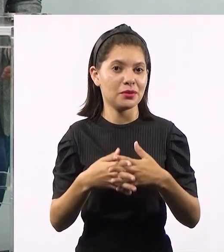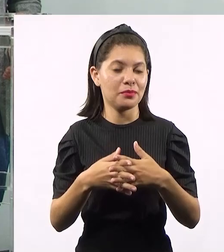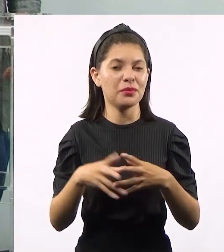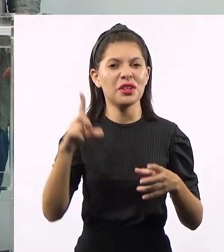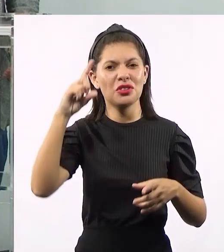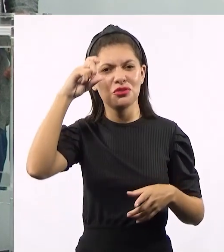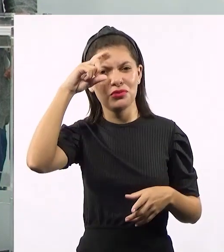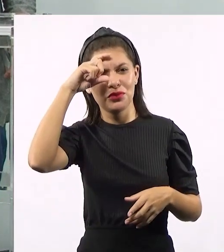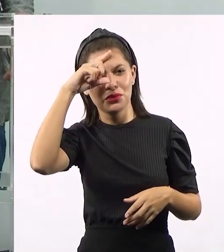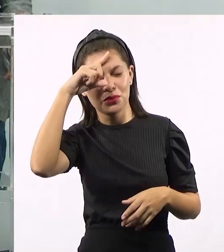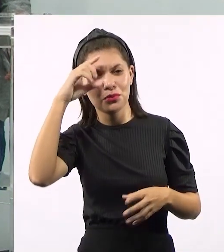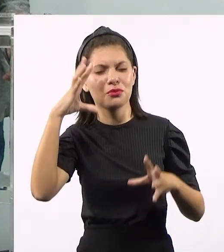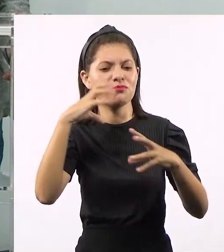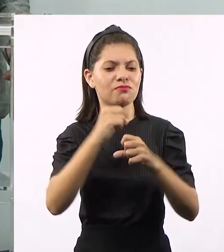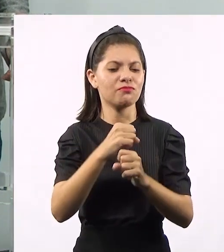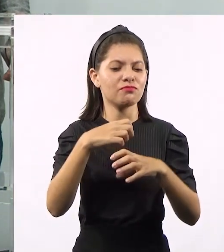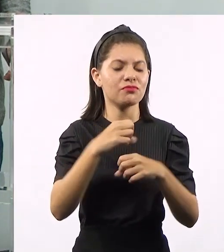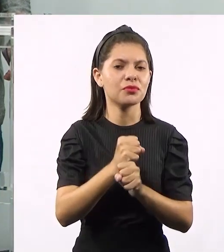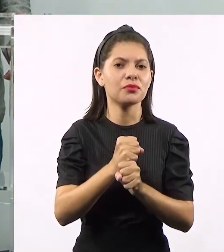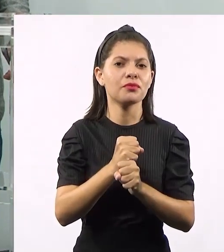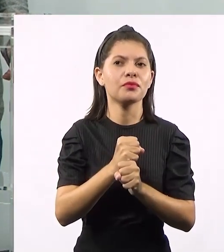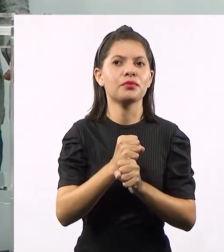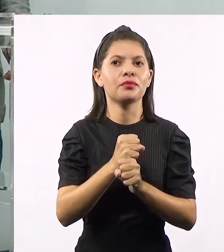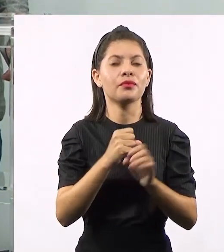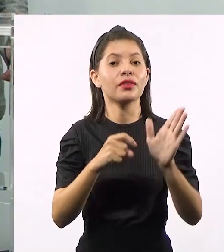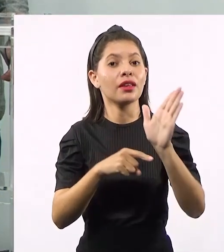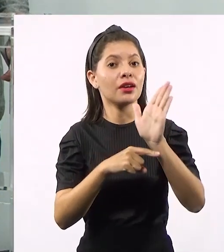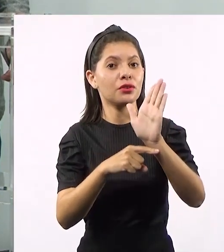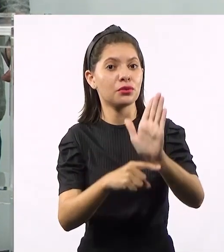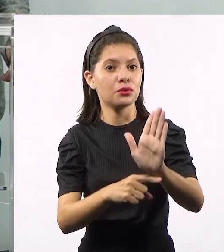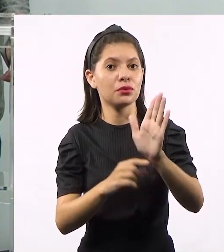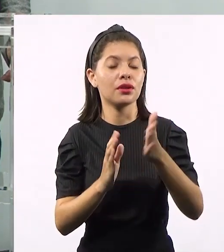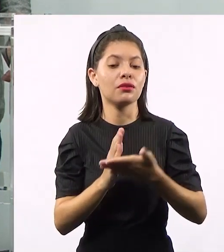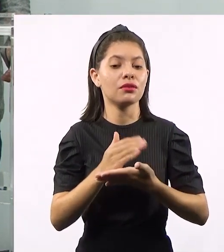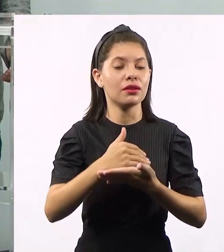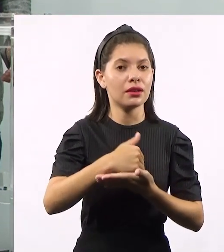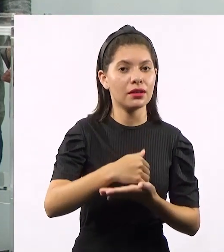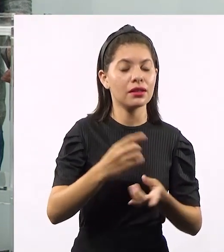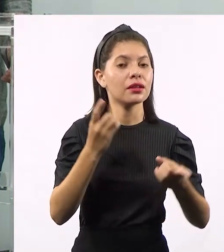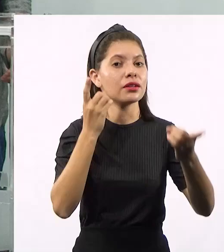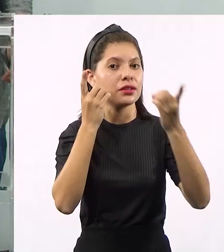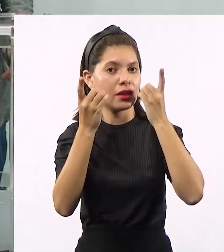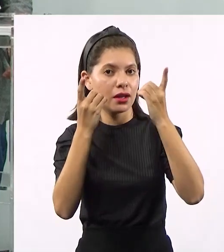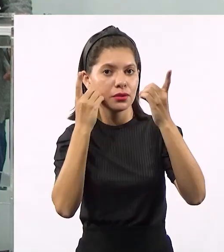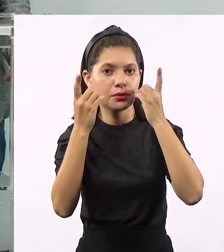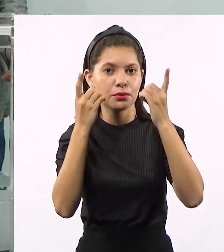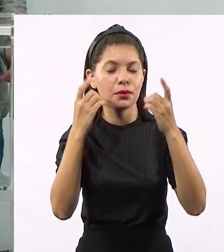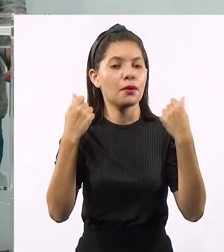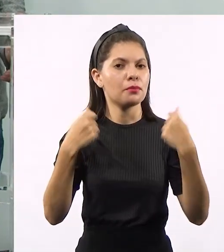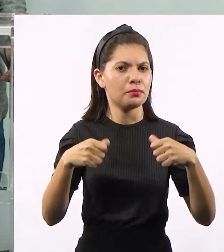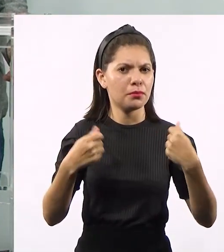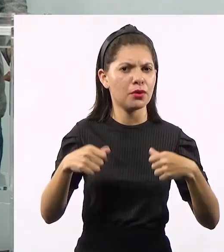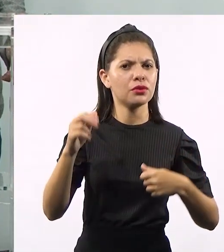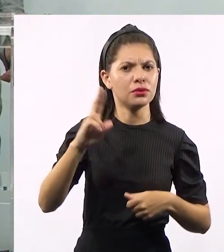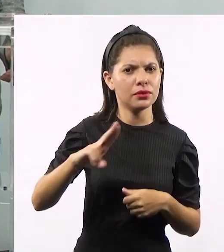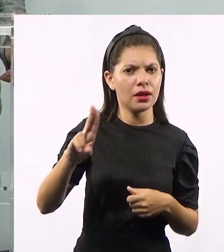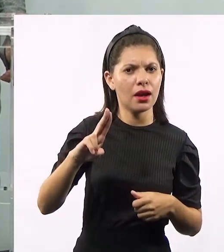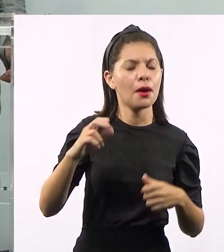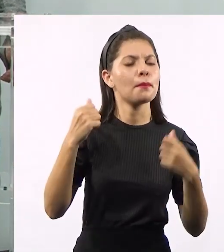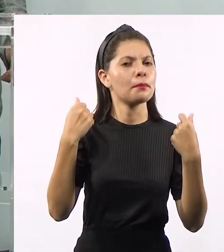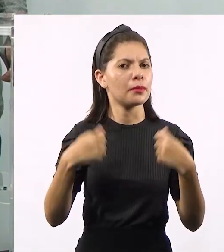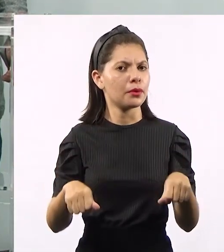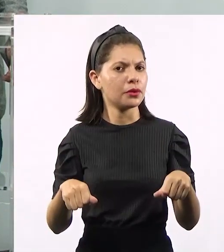abertas dificultam a tabulação. Obviamente, permitem a coleta de dados não previstos. Pode ser utilizado?